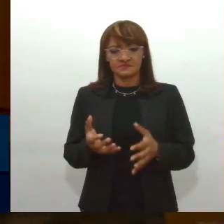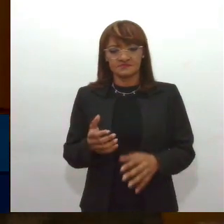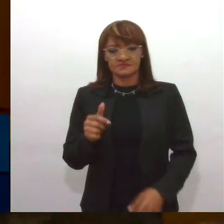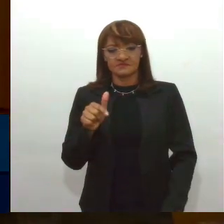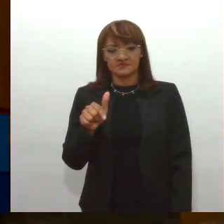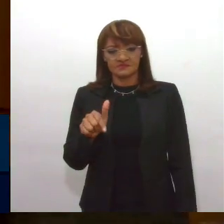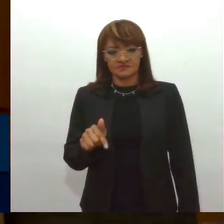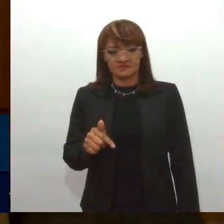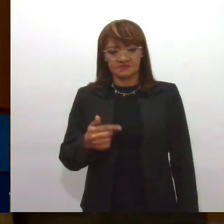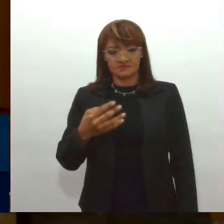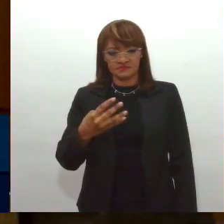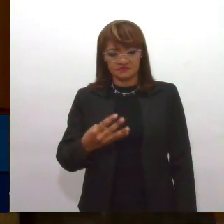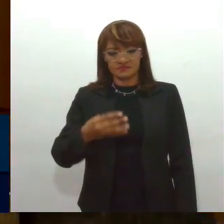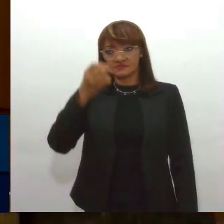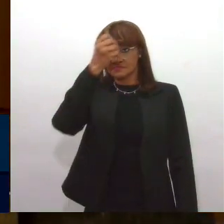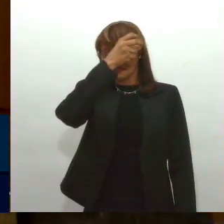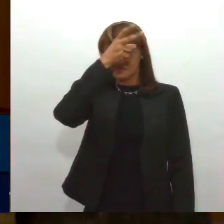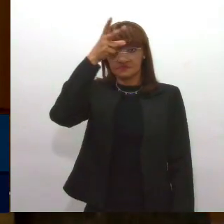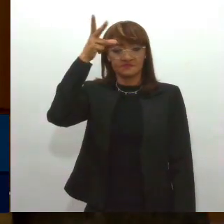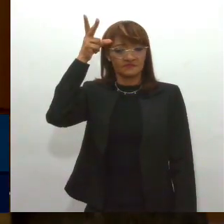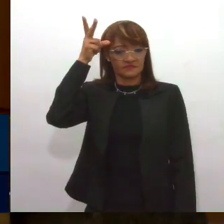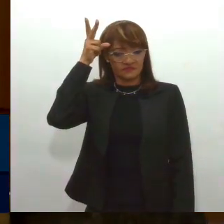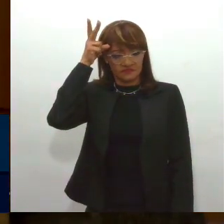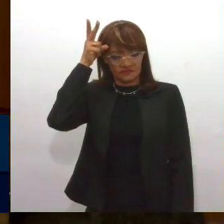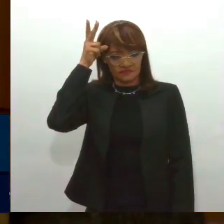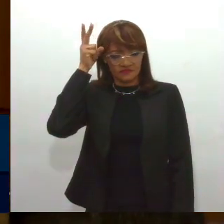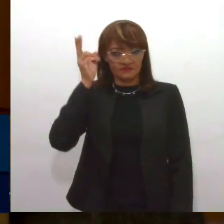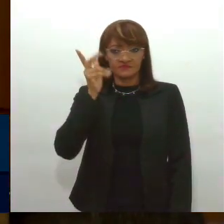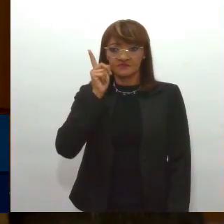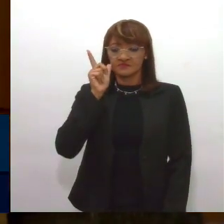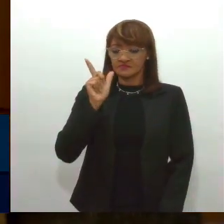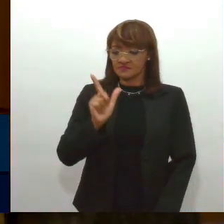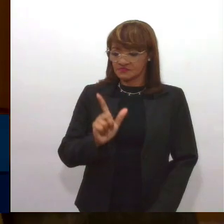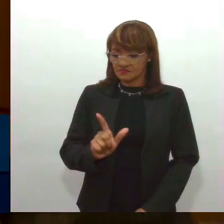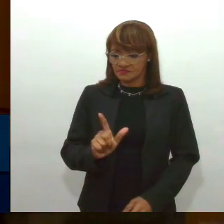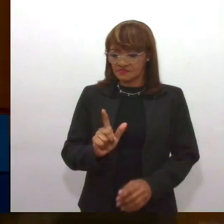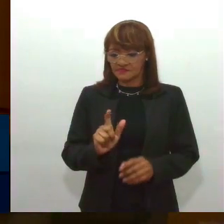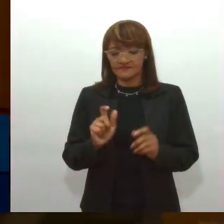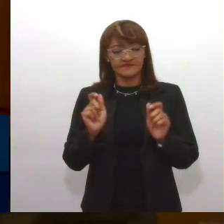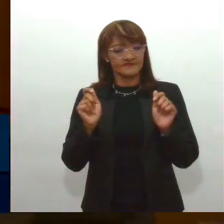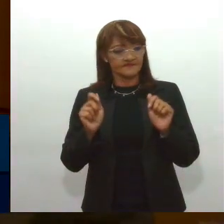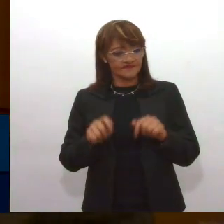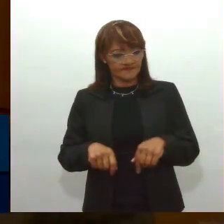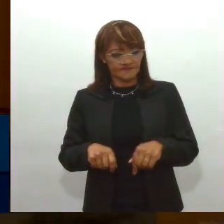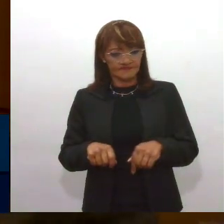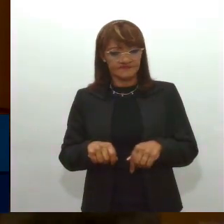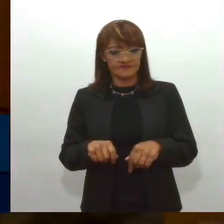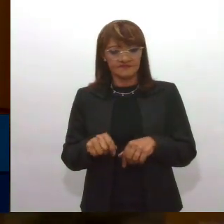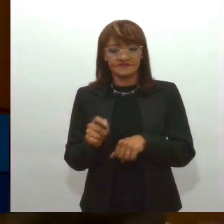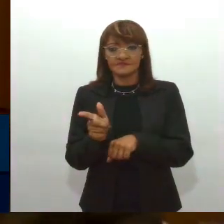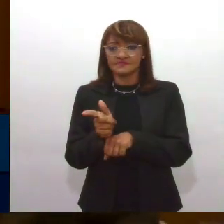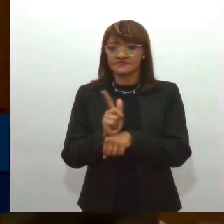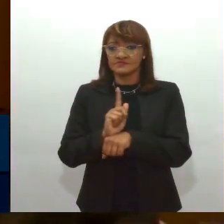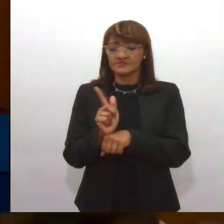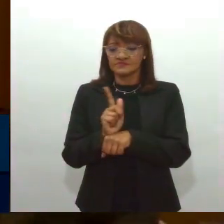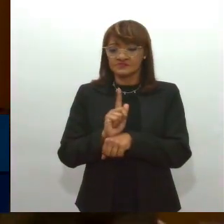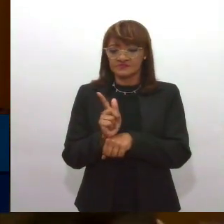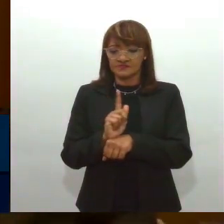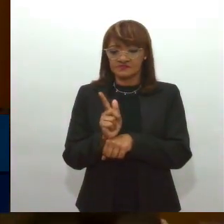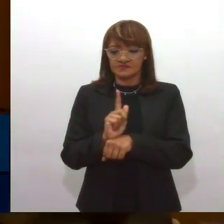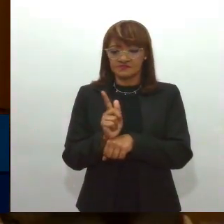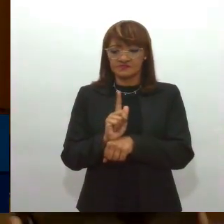prefeitas que foram eleitas né possam exercer né a sua administração de